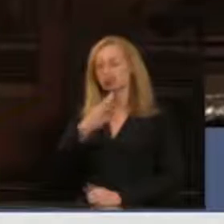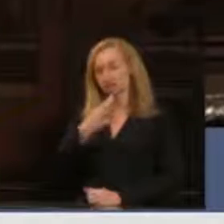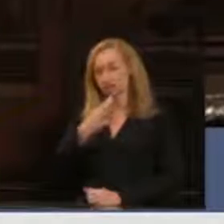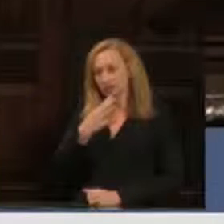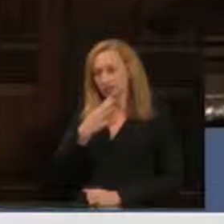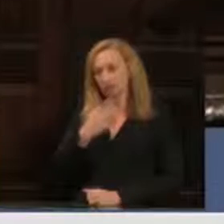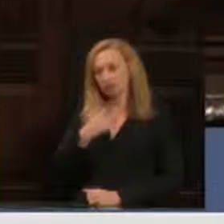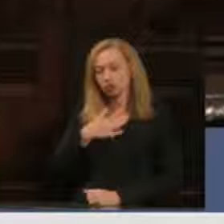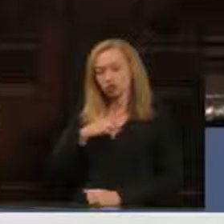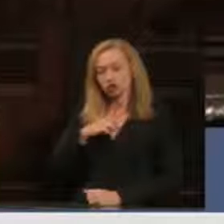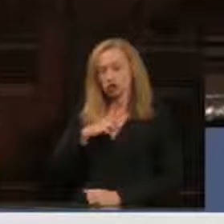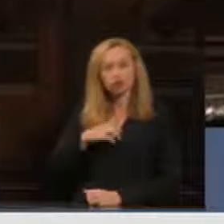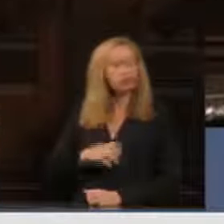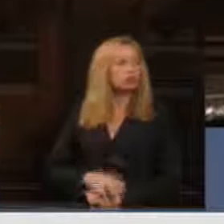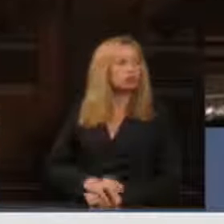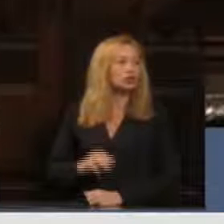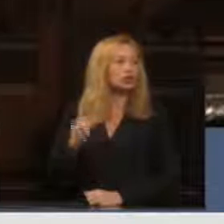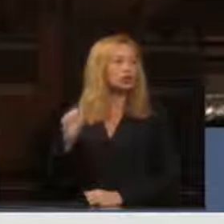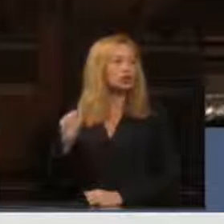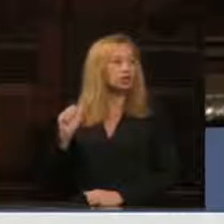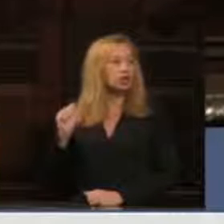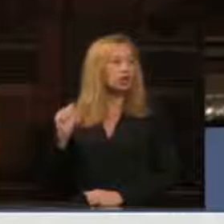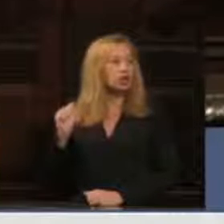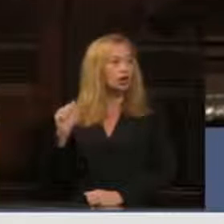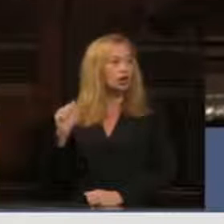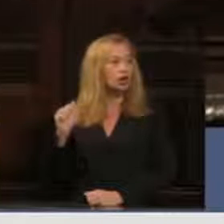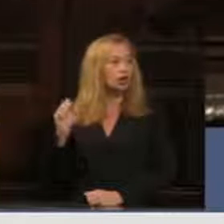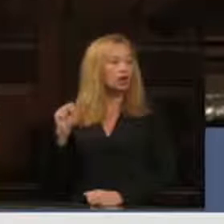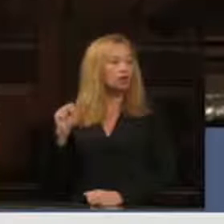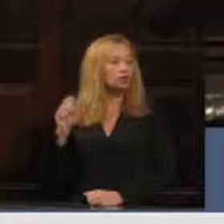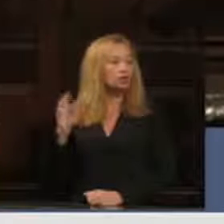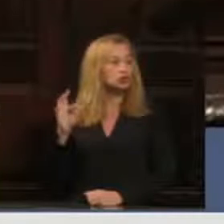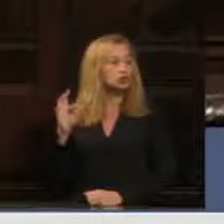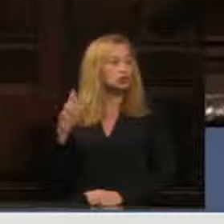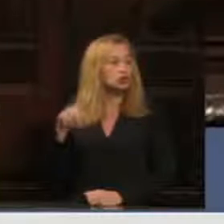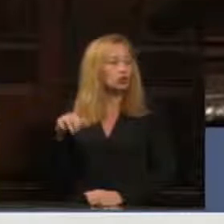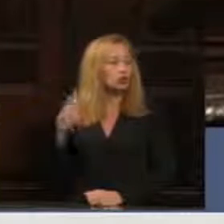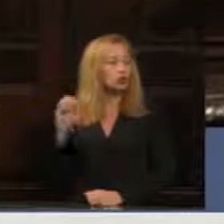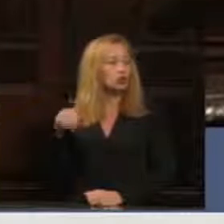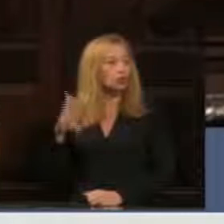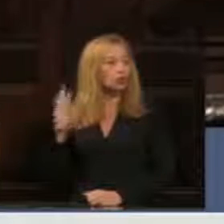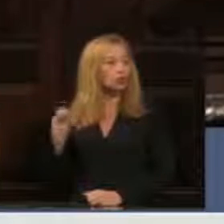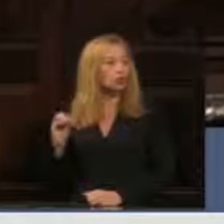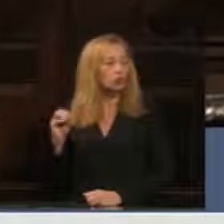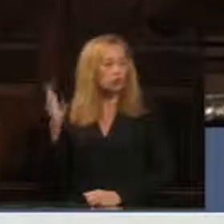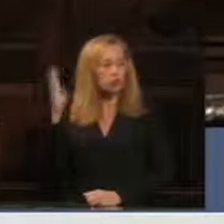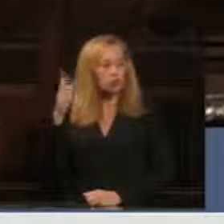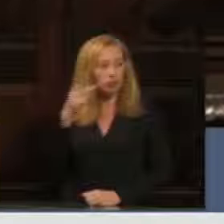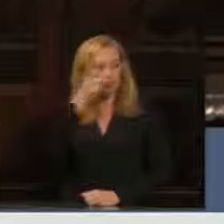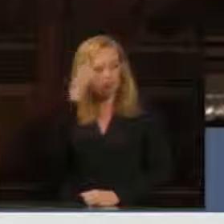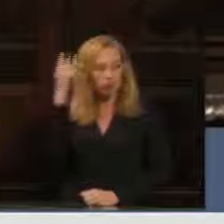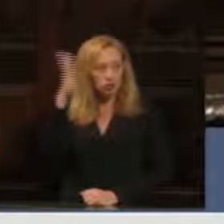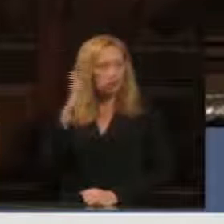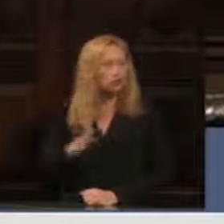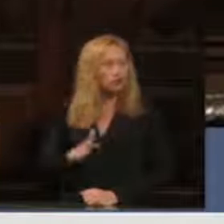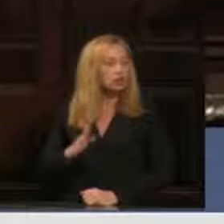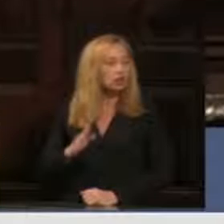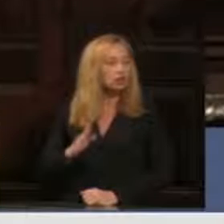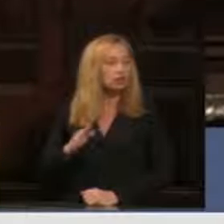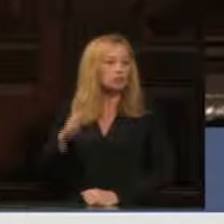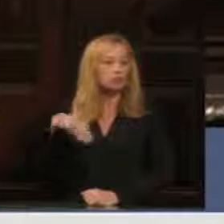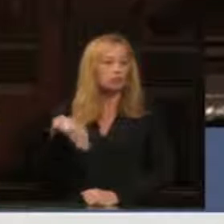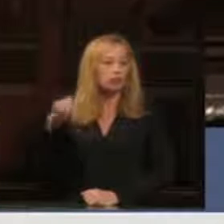conhecimento que o astrônomo brasileiro Marcelo Gleiser ganhou o prêmio